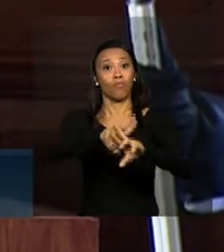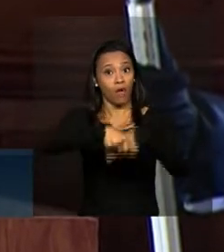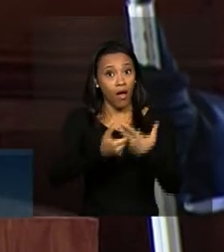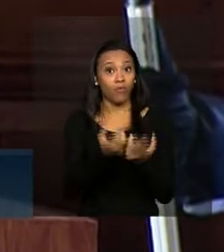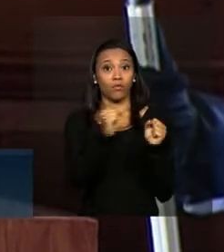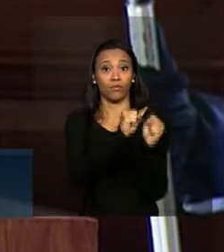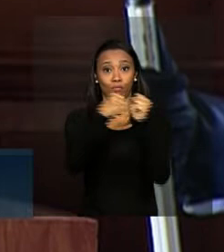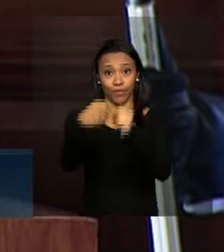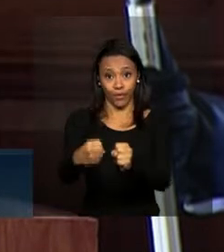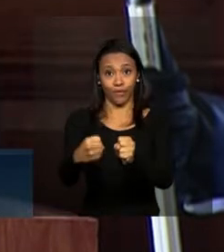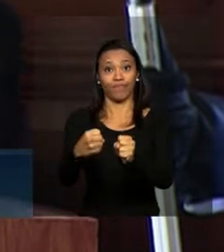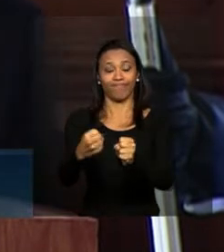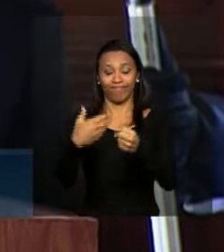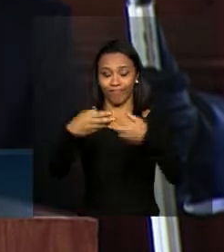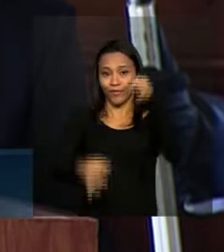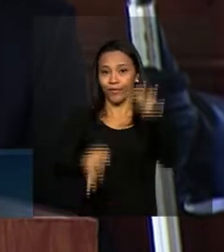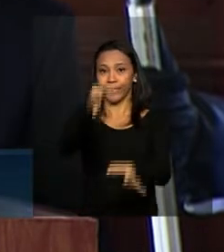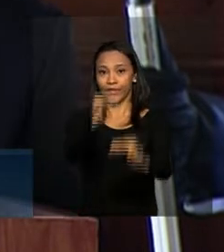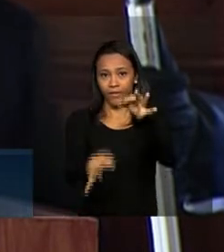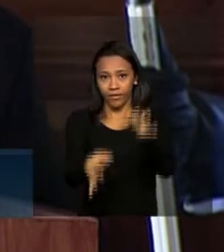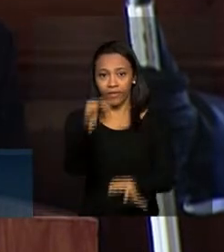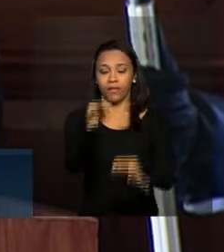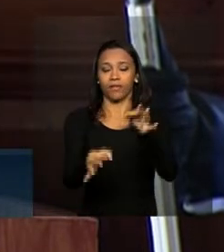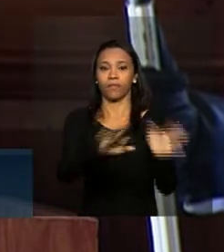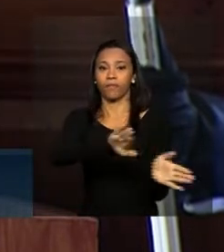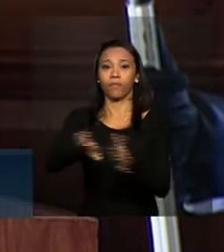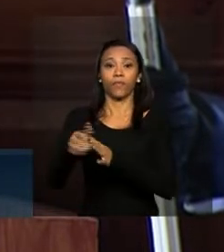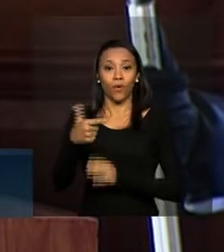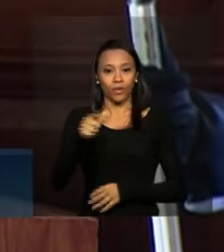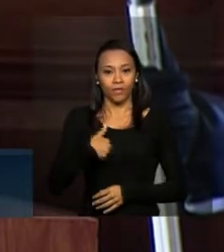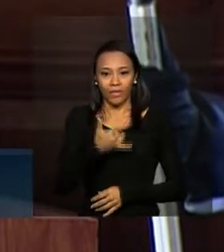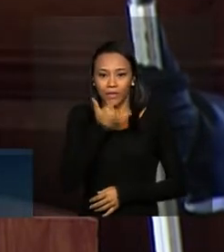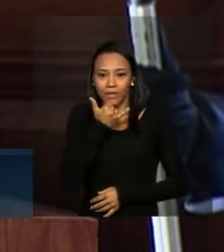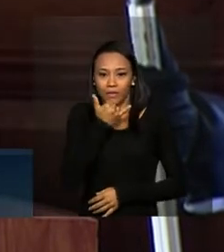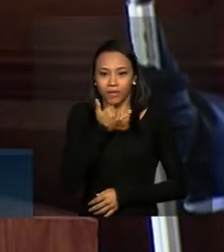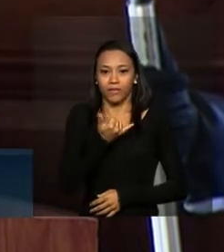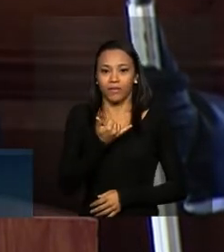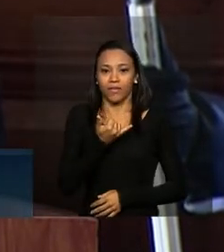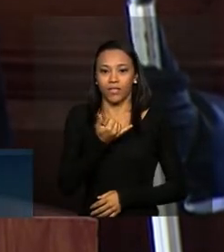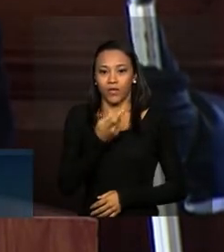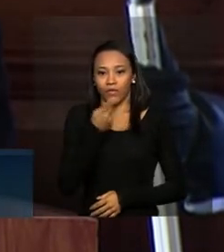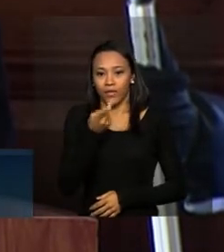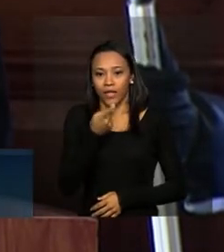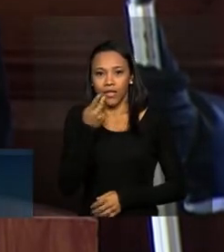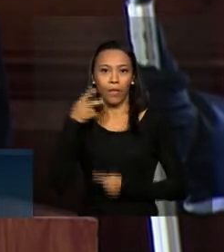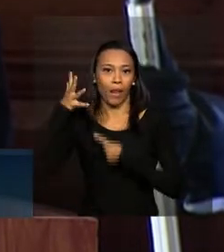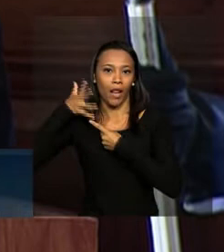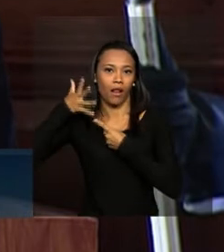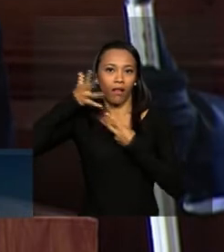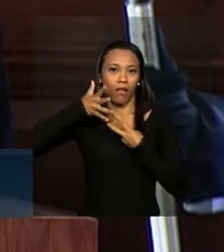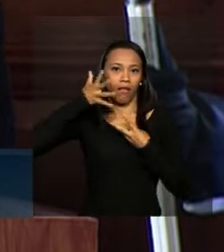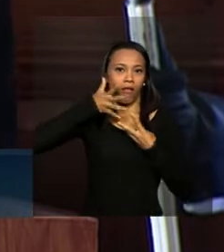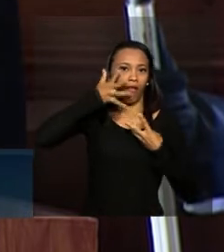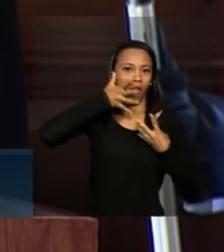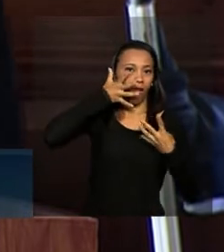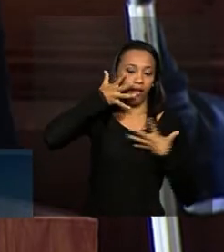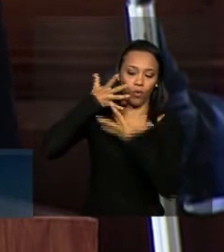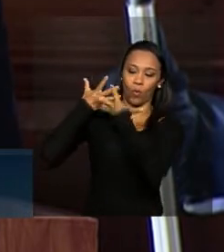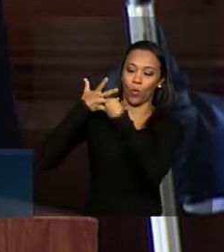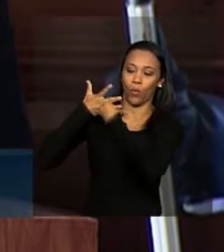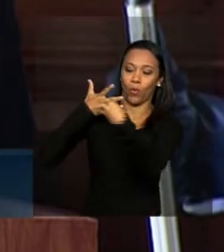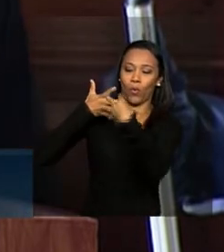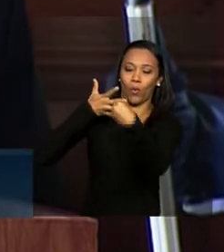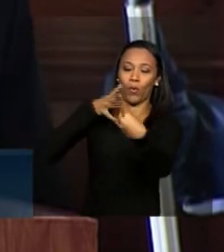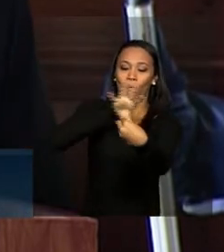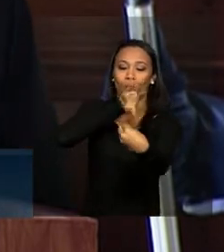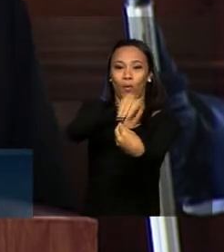Poder Judiciário. E outra, e os senhores percebem, né, que eu estou aproveitando as falas que aqui se deram para construir